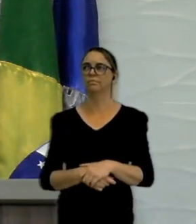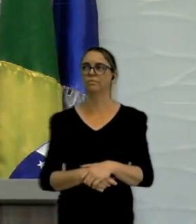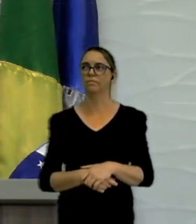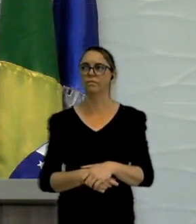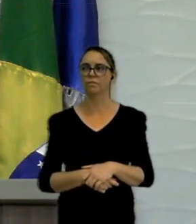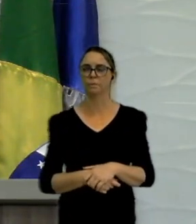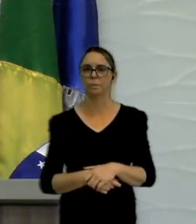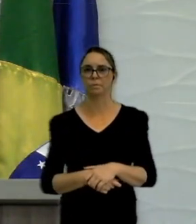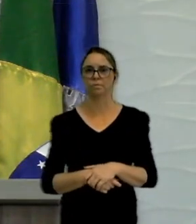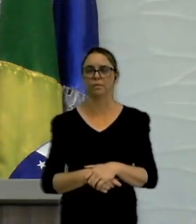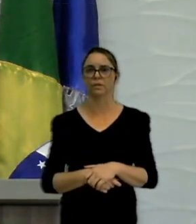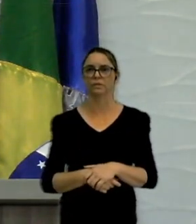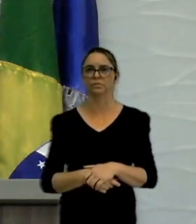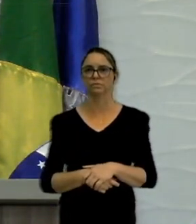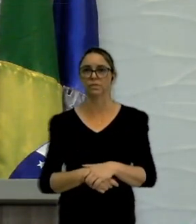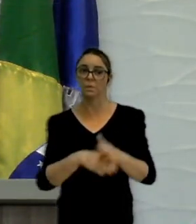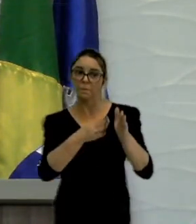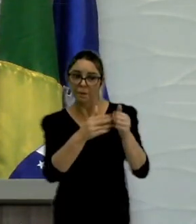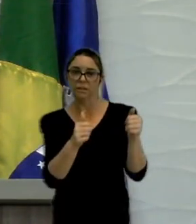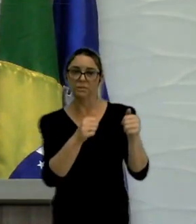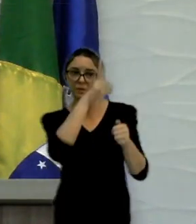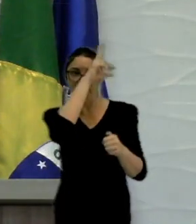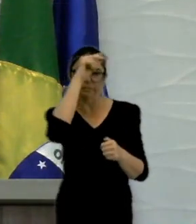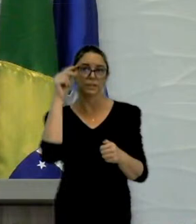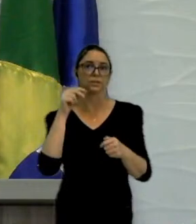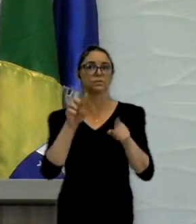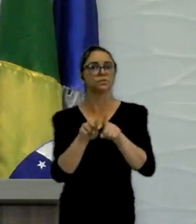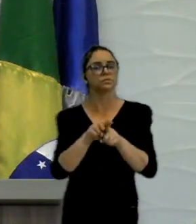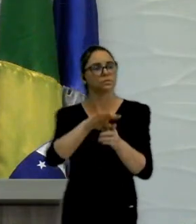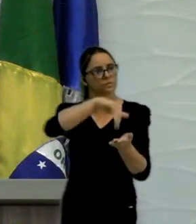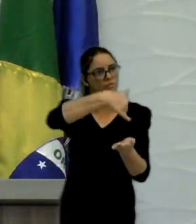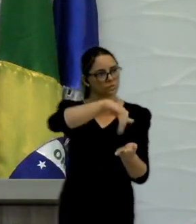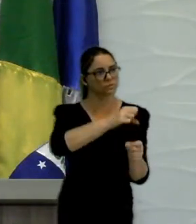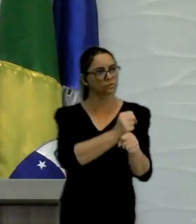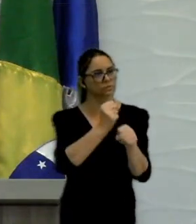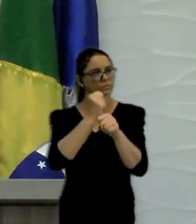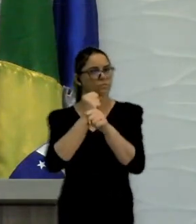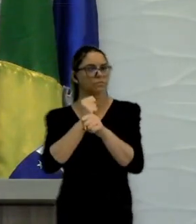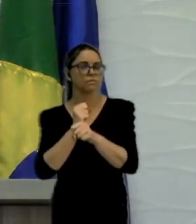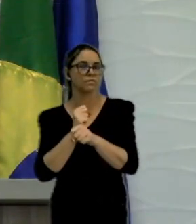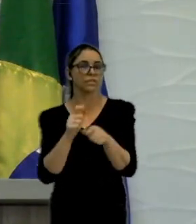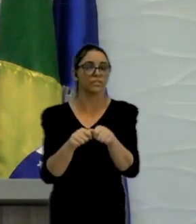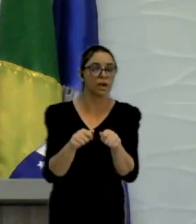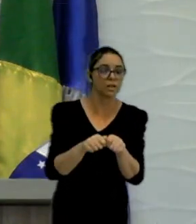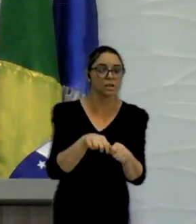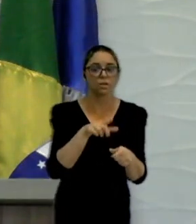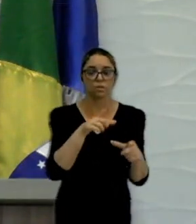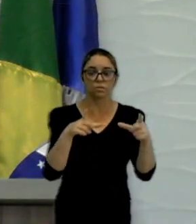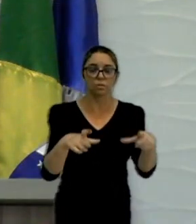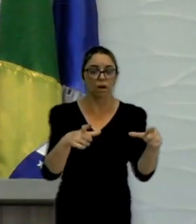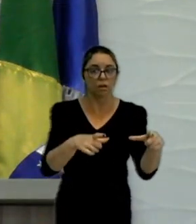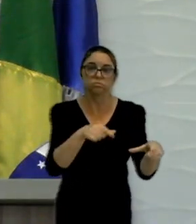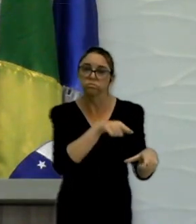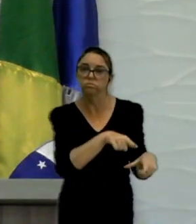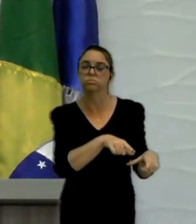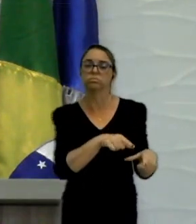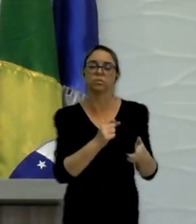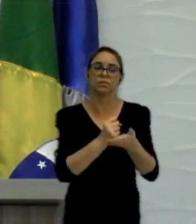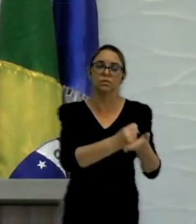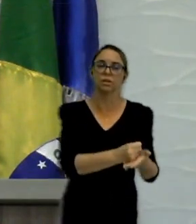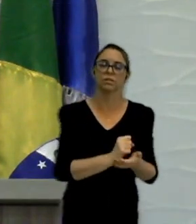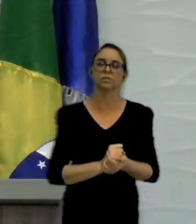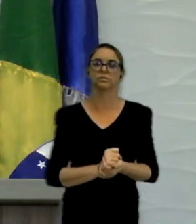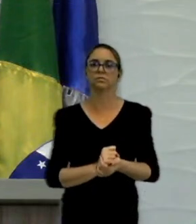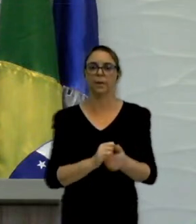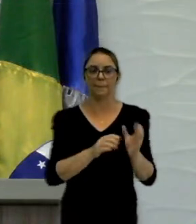Não pede ao prefeito do município ou secretário de obras que faça nada por aquela localidade. O esgoto a